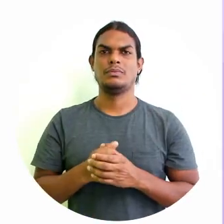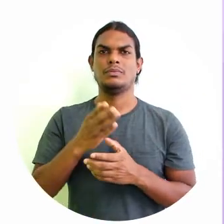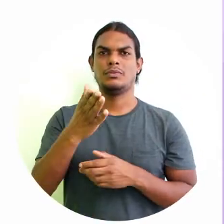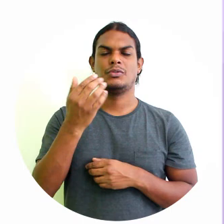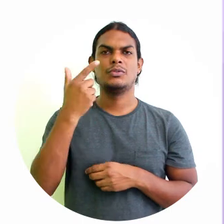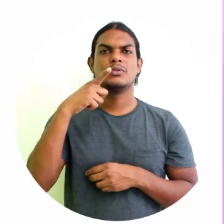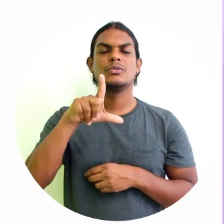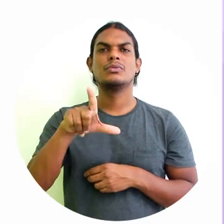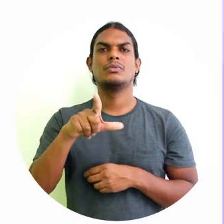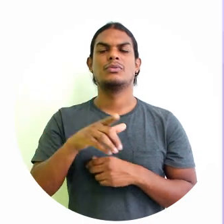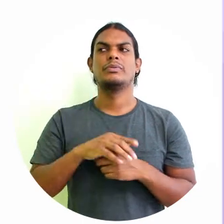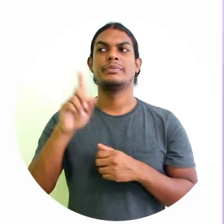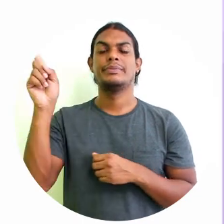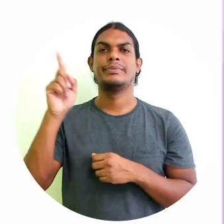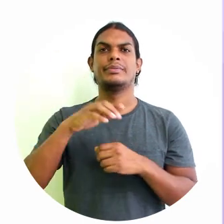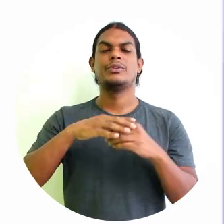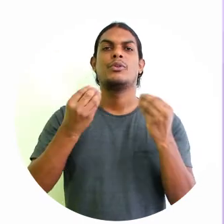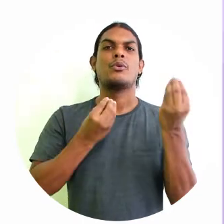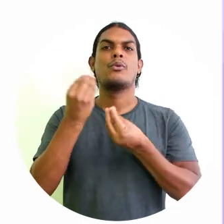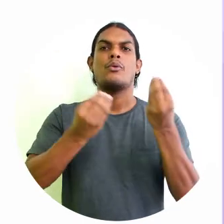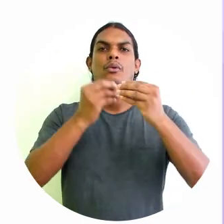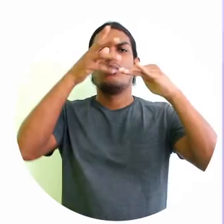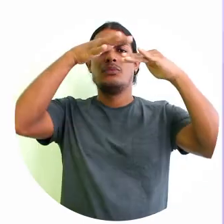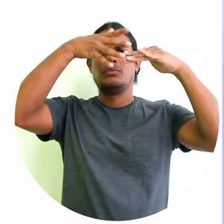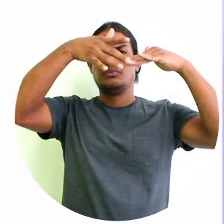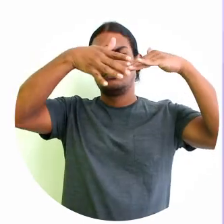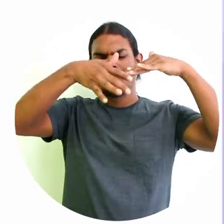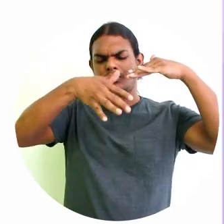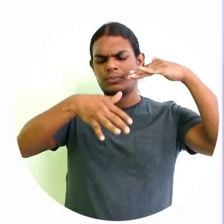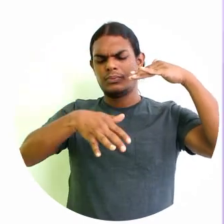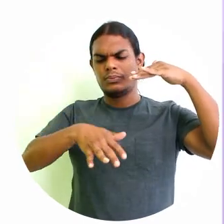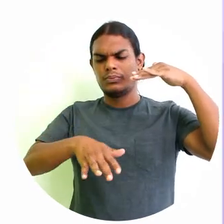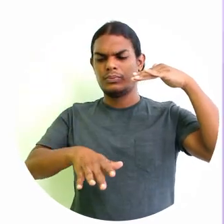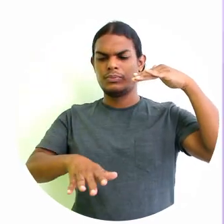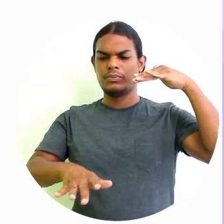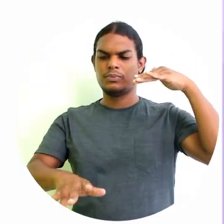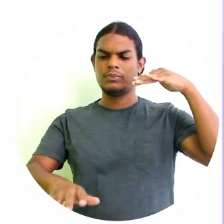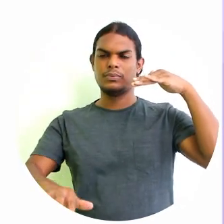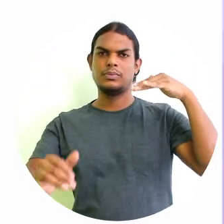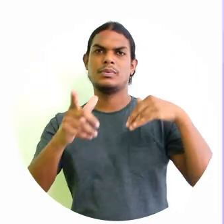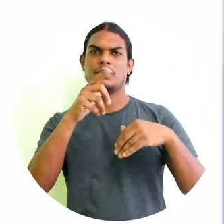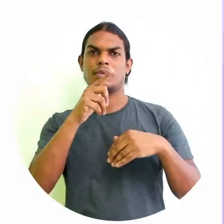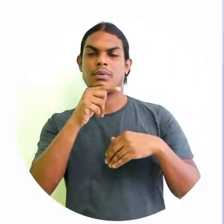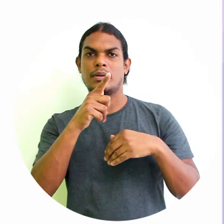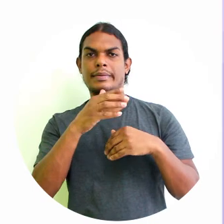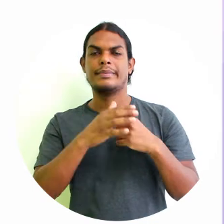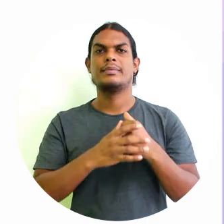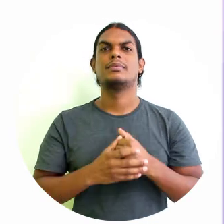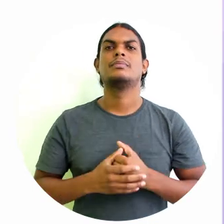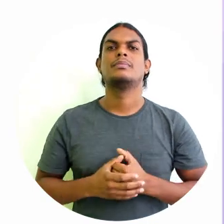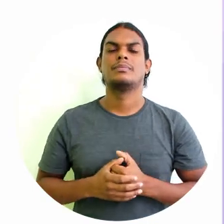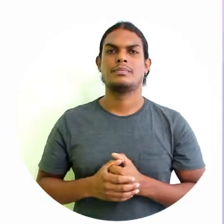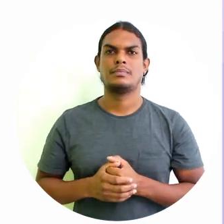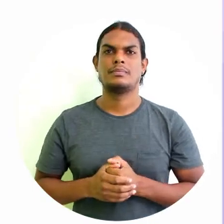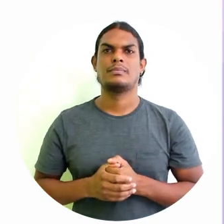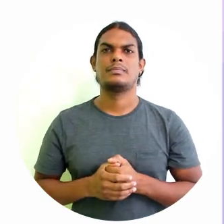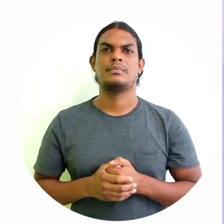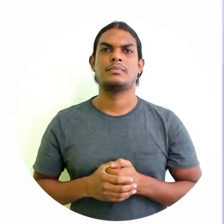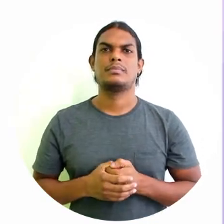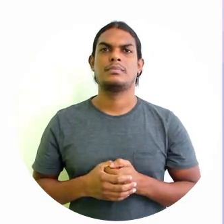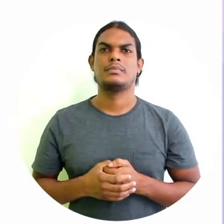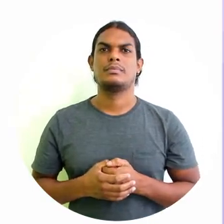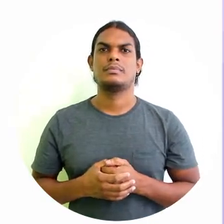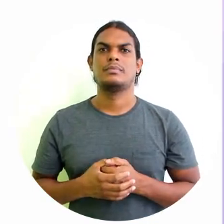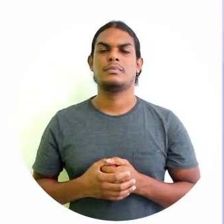exatamente ver esse efeito. Como é que a água está caindo aqui e eu estou no mesmo nível onde a água caiu e eu consigo chegar aqui em